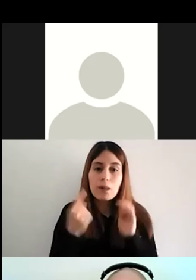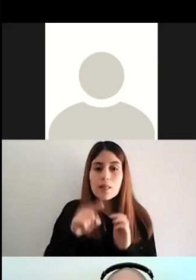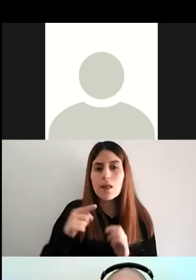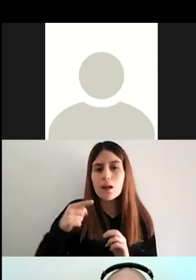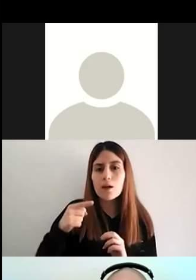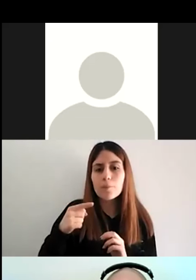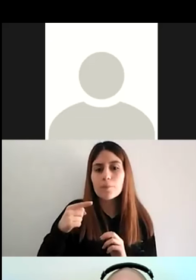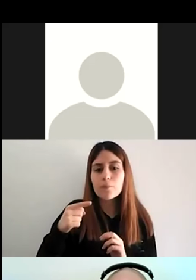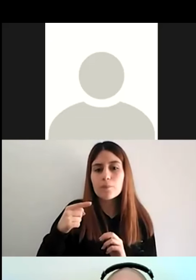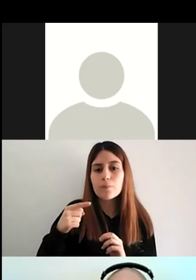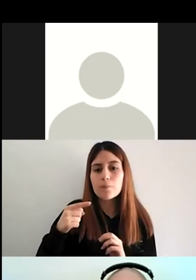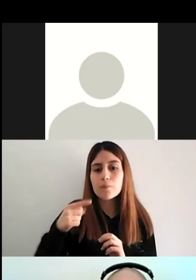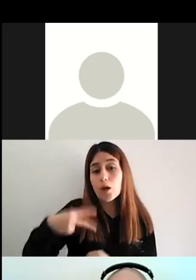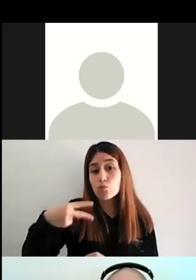2